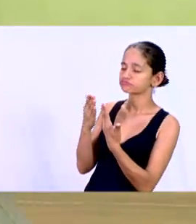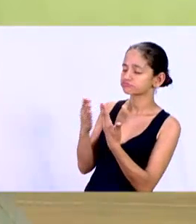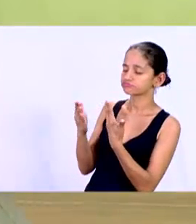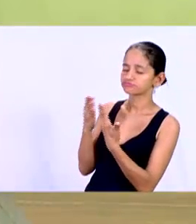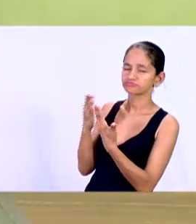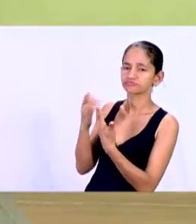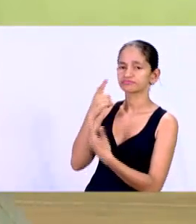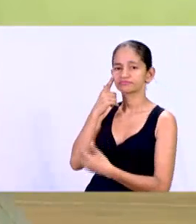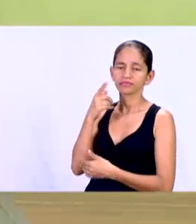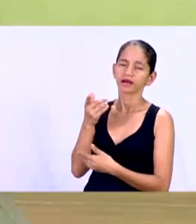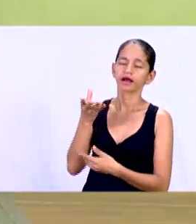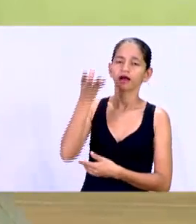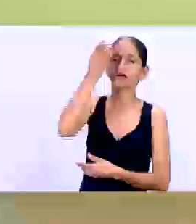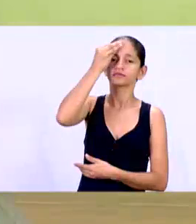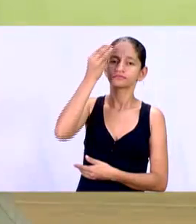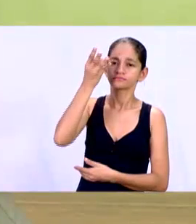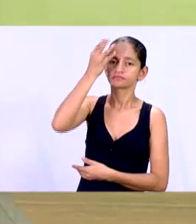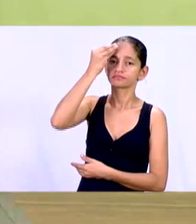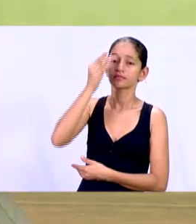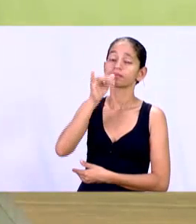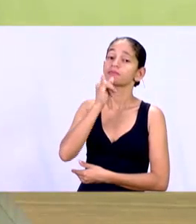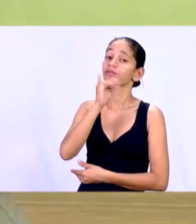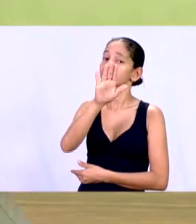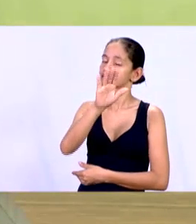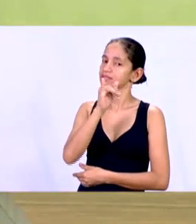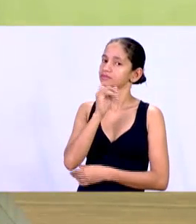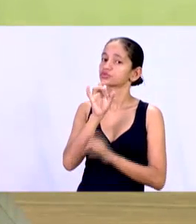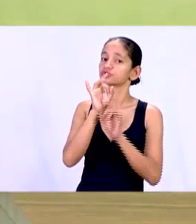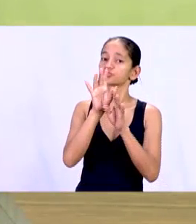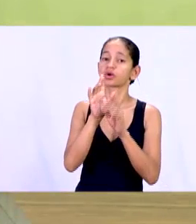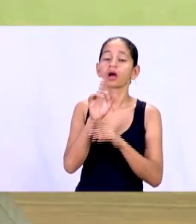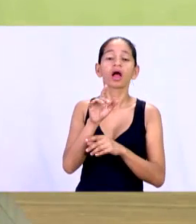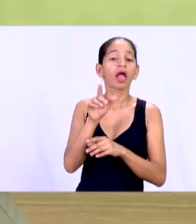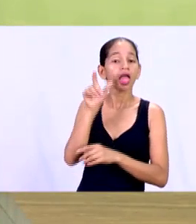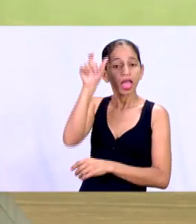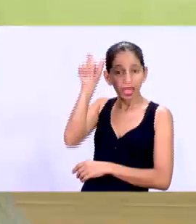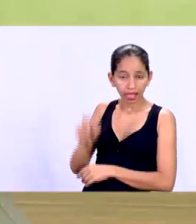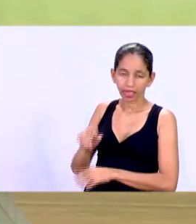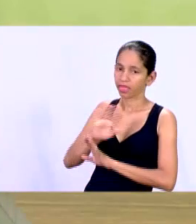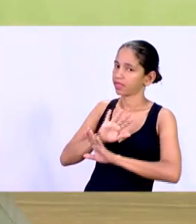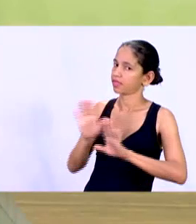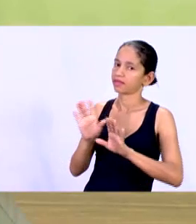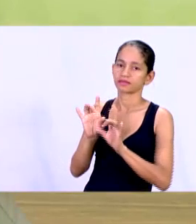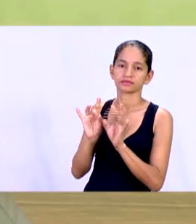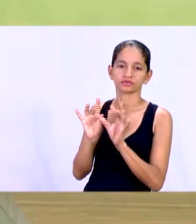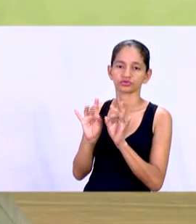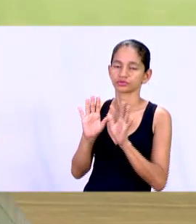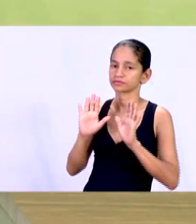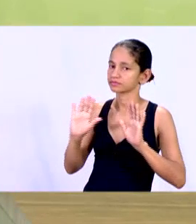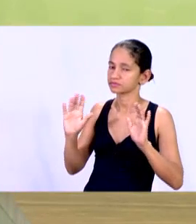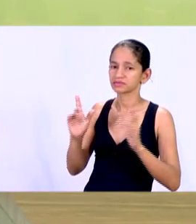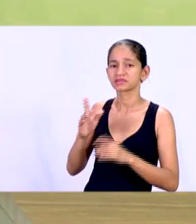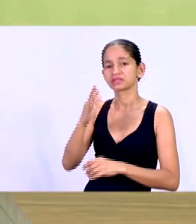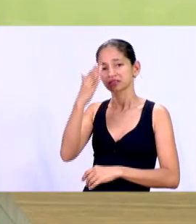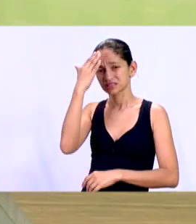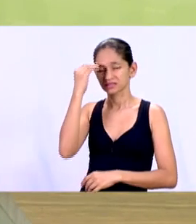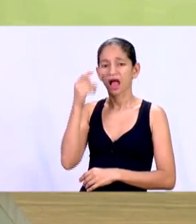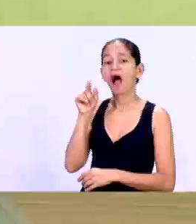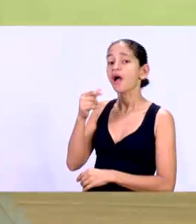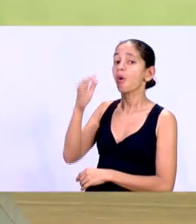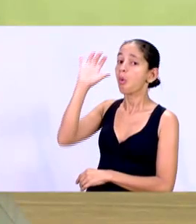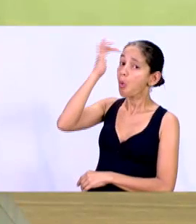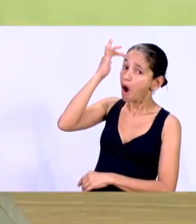tirar razões para ele a partir daquilo que ele é e não a partir dos conceitos que você dá para